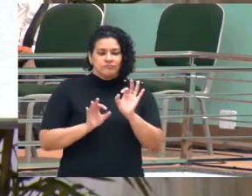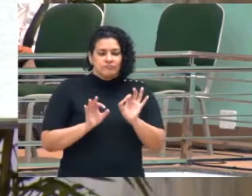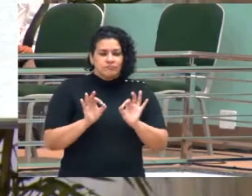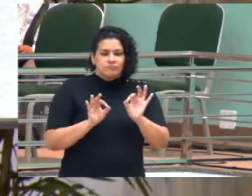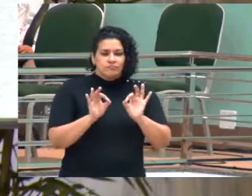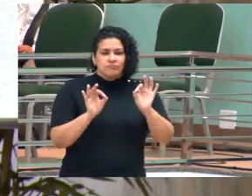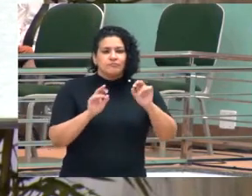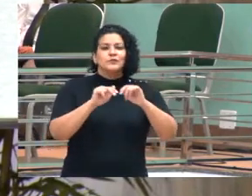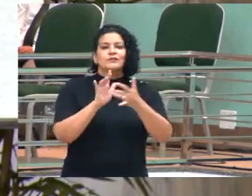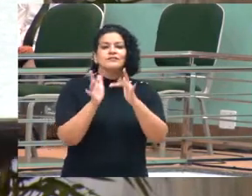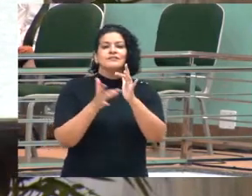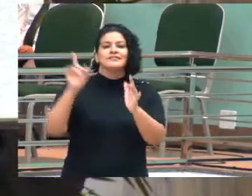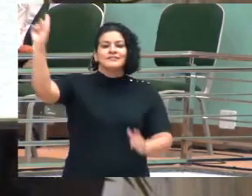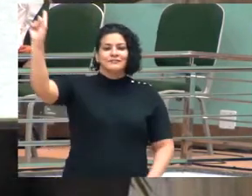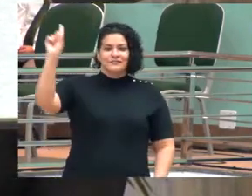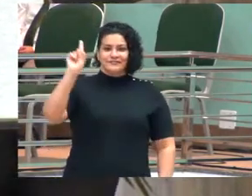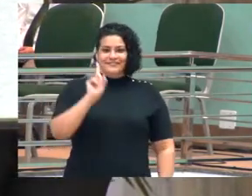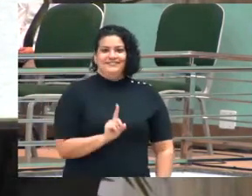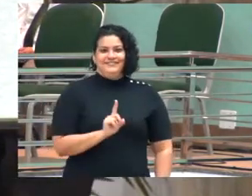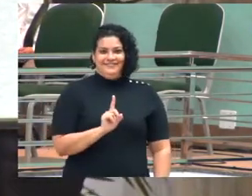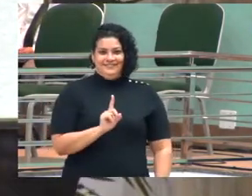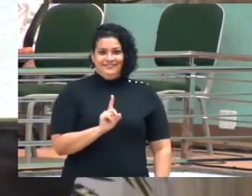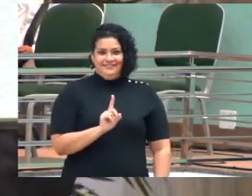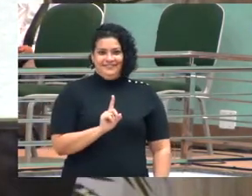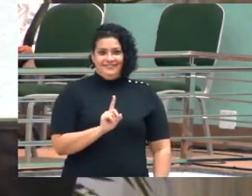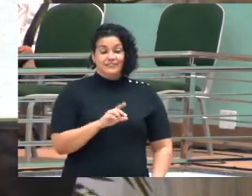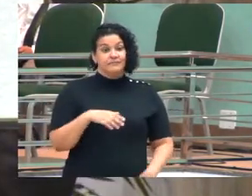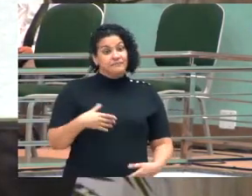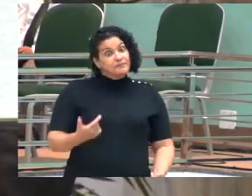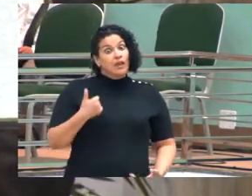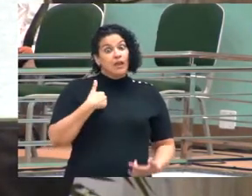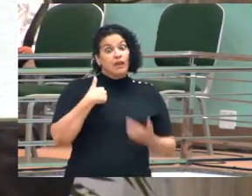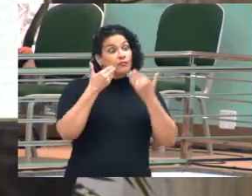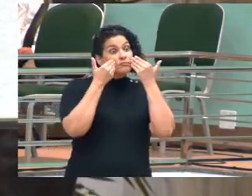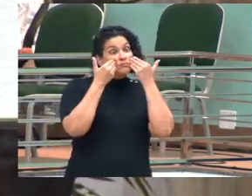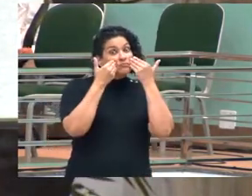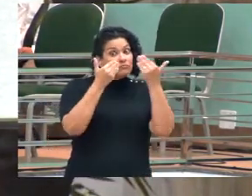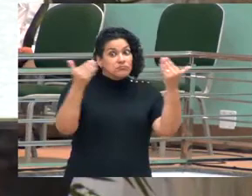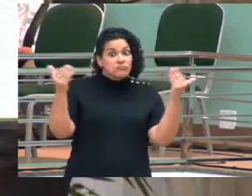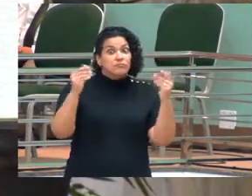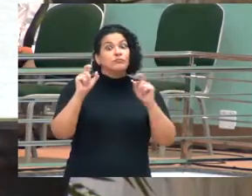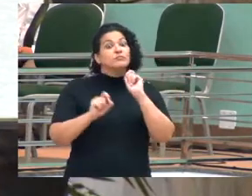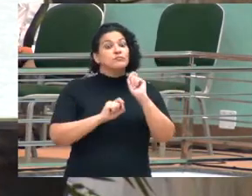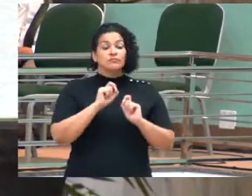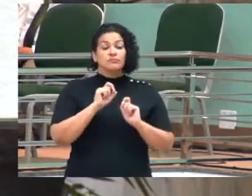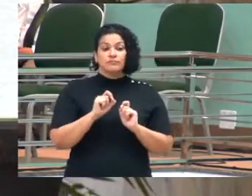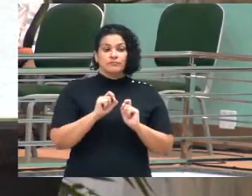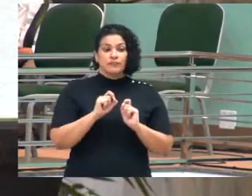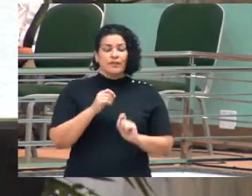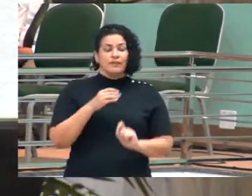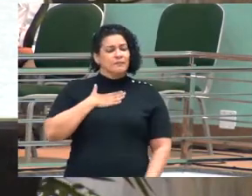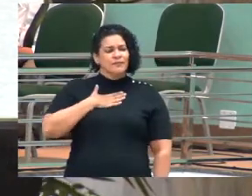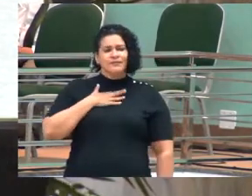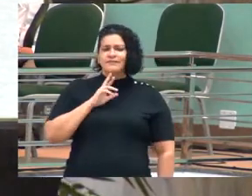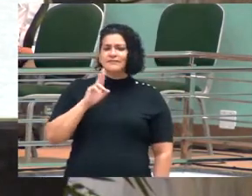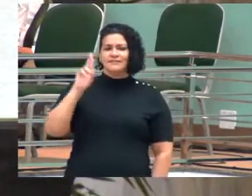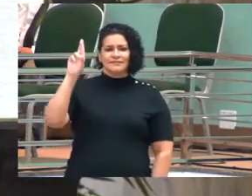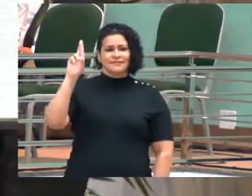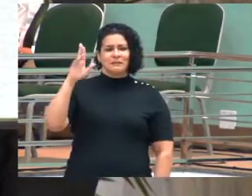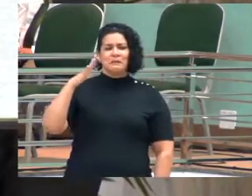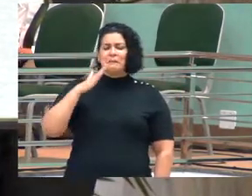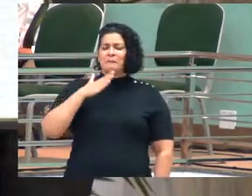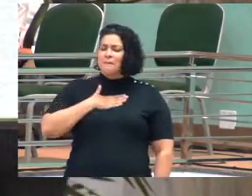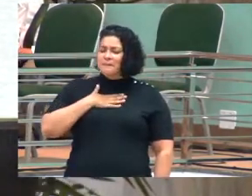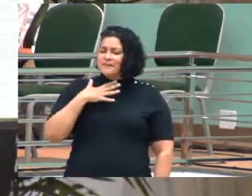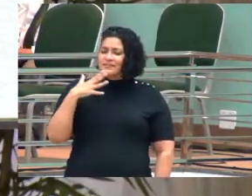E sabe, para minha surpresa, foi o testemunho de que o meu Senhor, o Salvador Jesus, deu